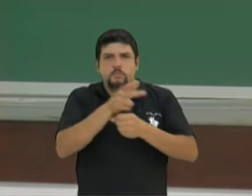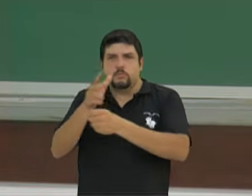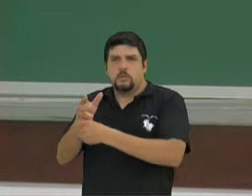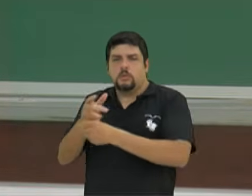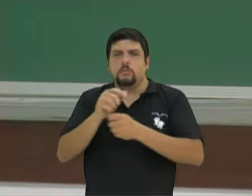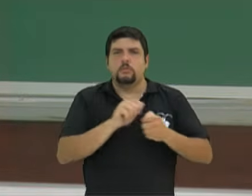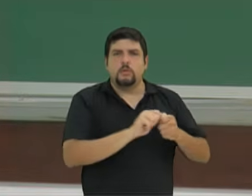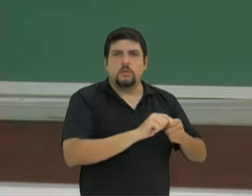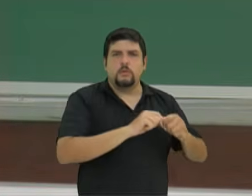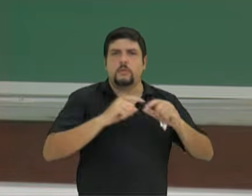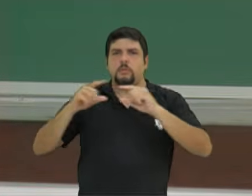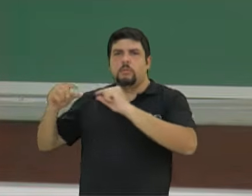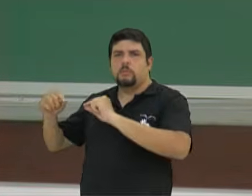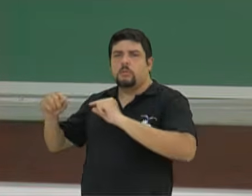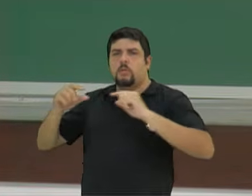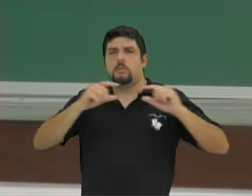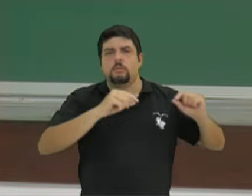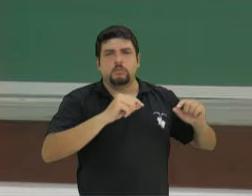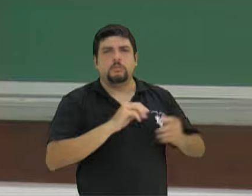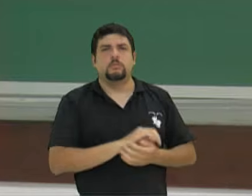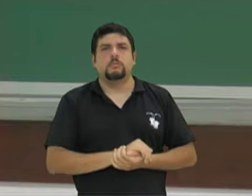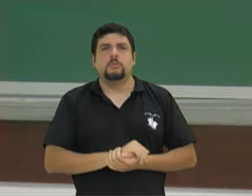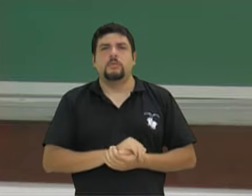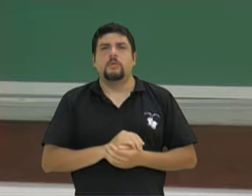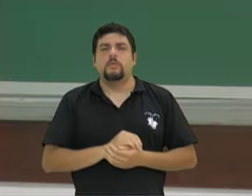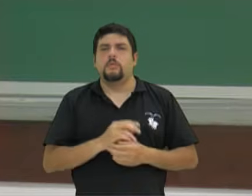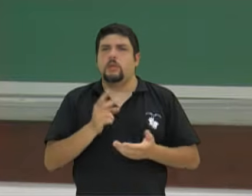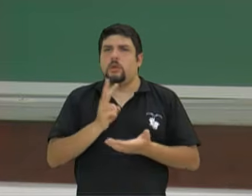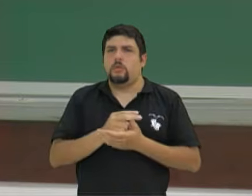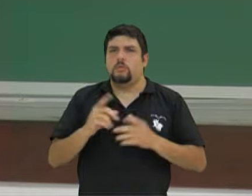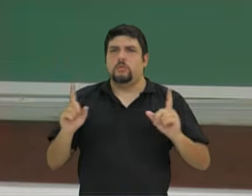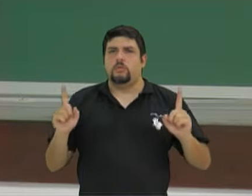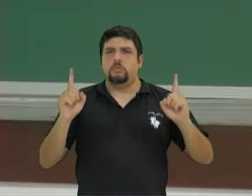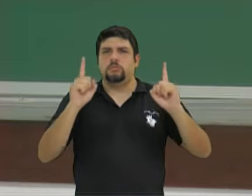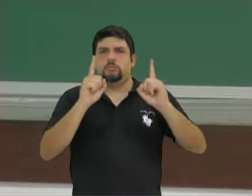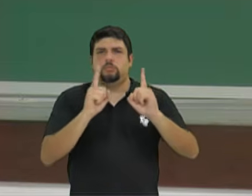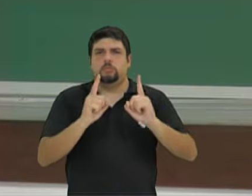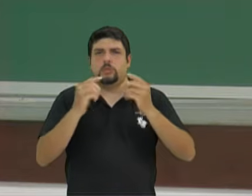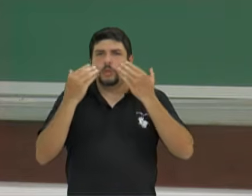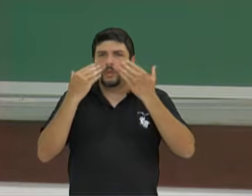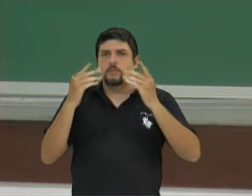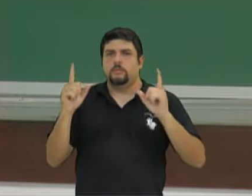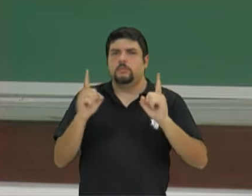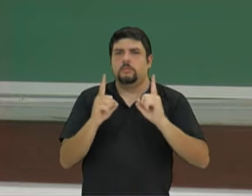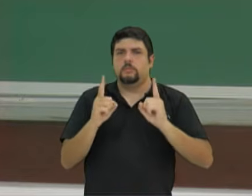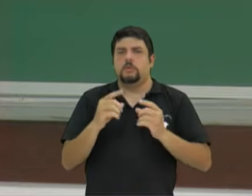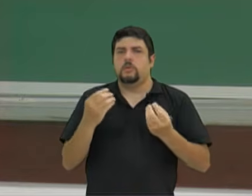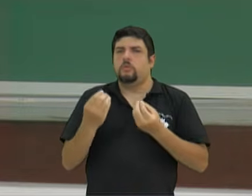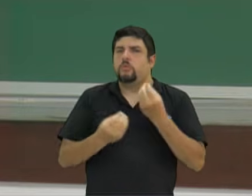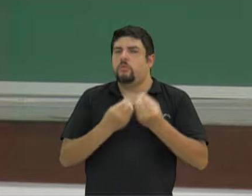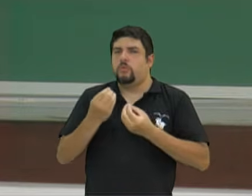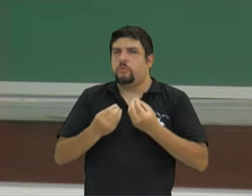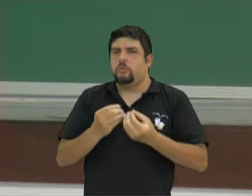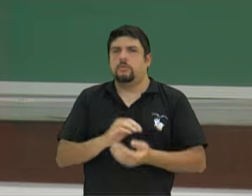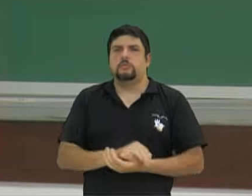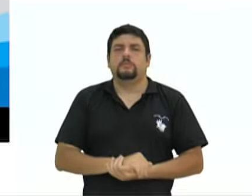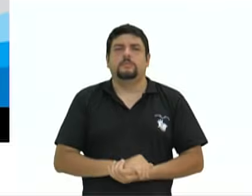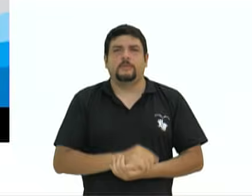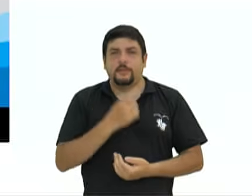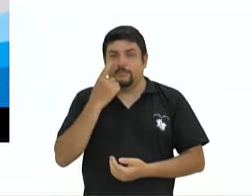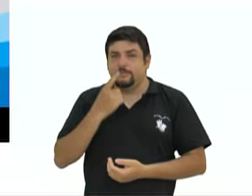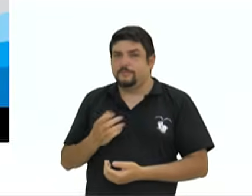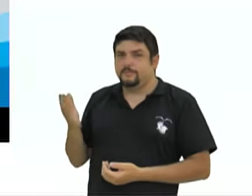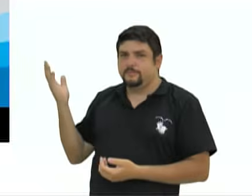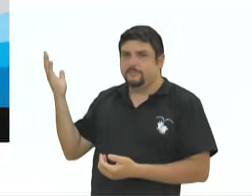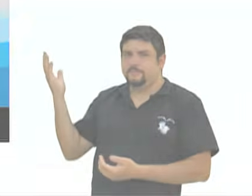Era o plano e contraplano, né? Em geral, um de frente para o outro. Vamos ver aí como é que funciona o plano e contraplano para vocês